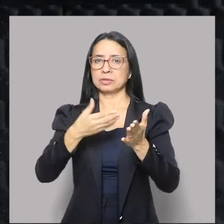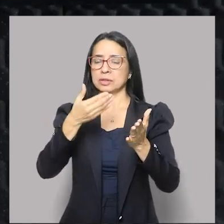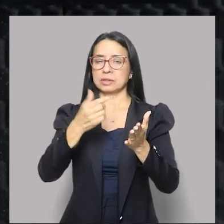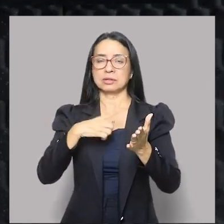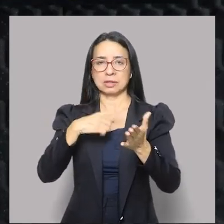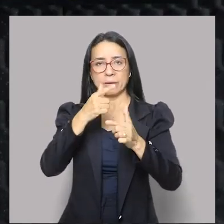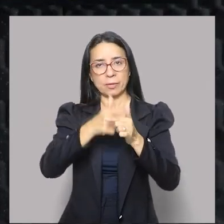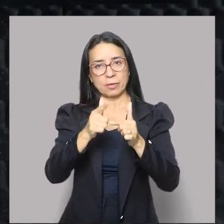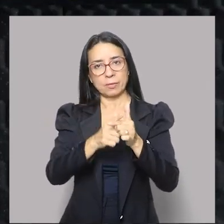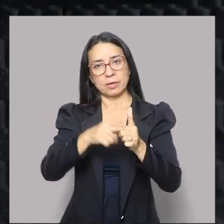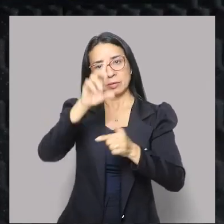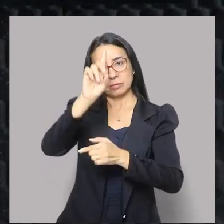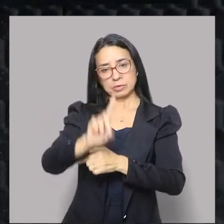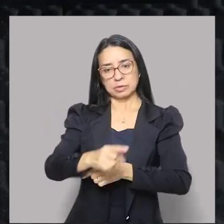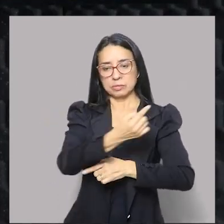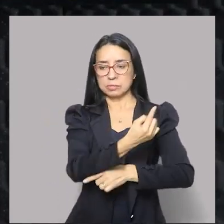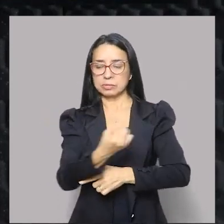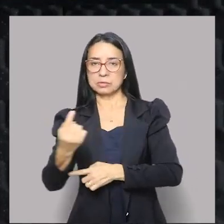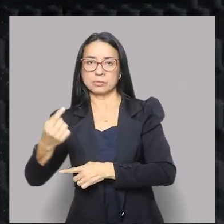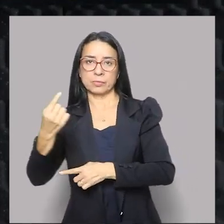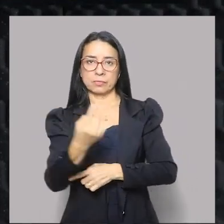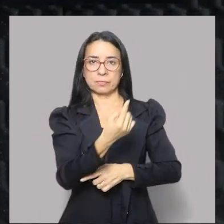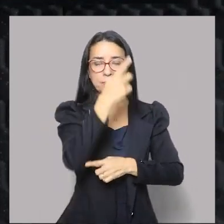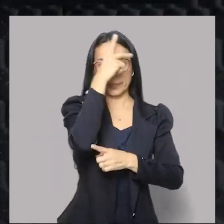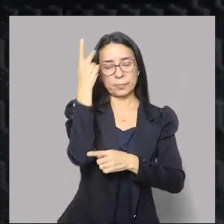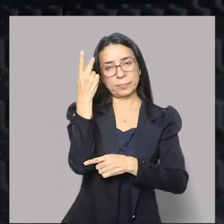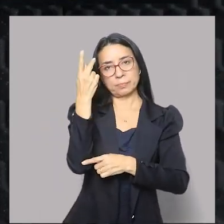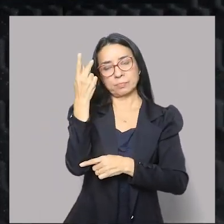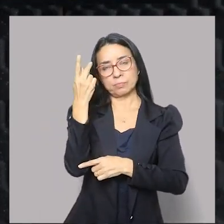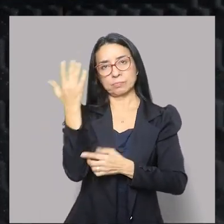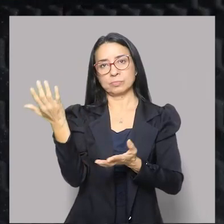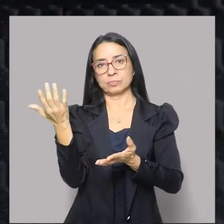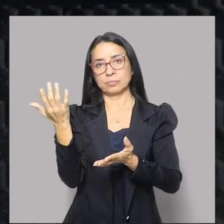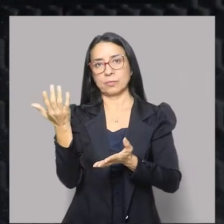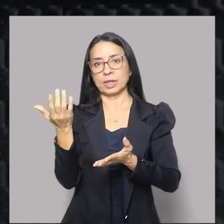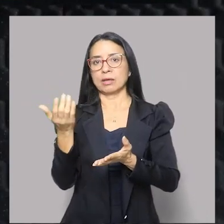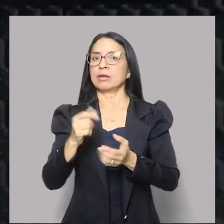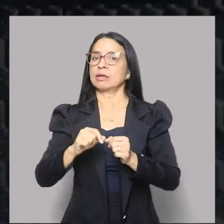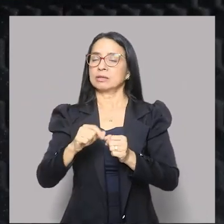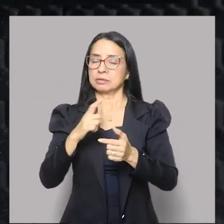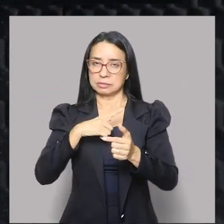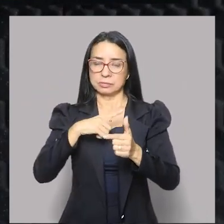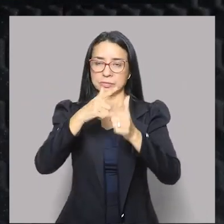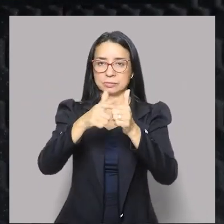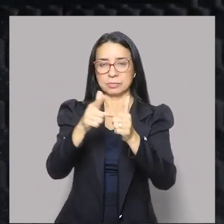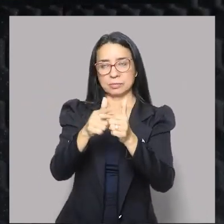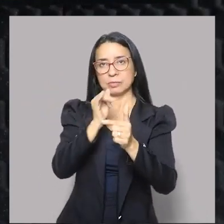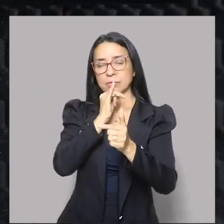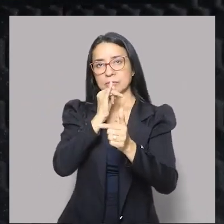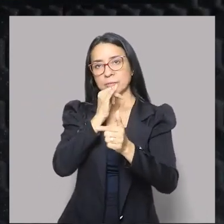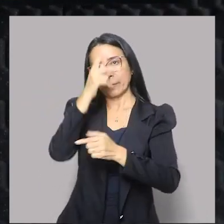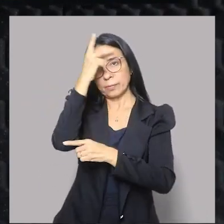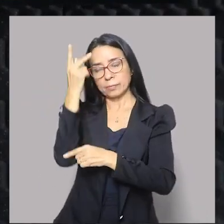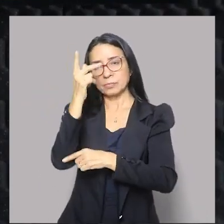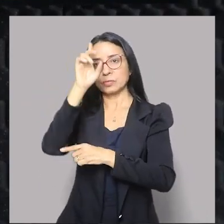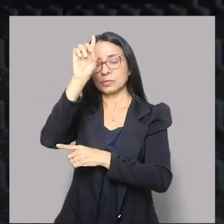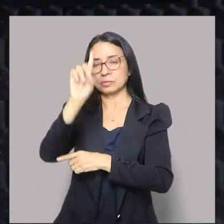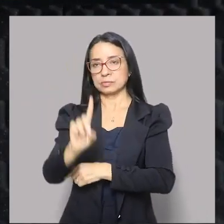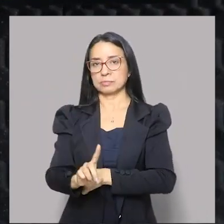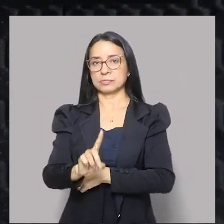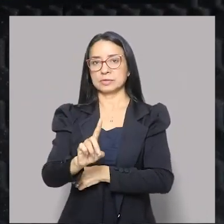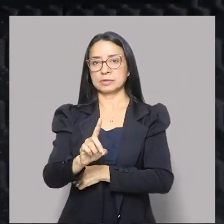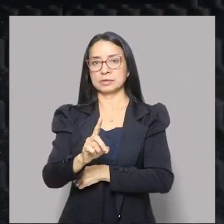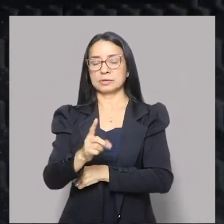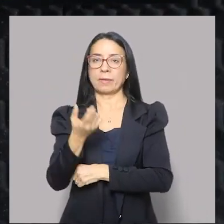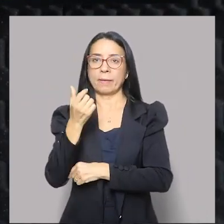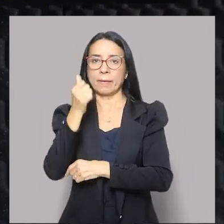habitantes, isso deverá ser suspenso, a fim de que pessoas com deficiência, pessoas que vivem em situação de rua, idosos, mães